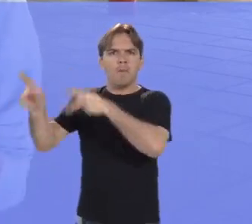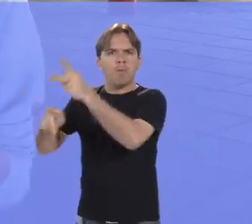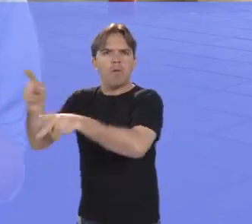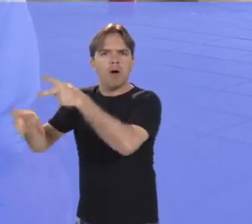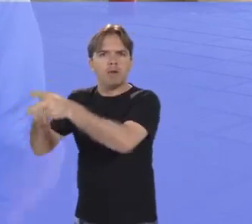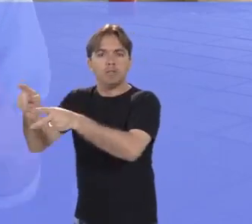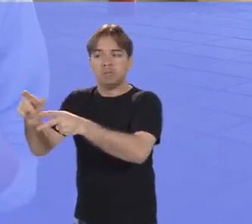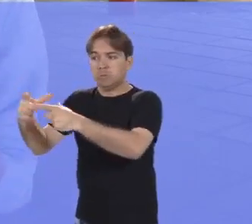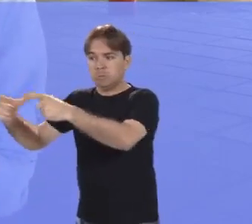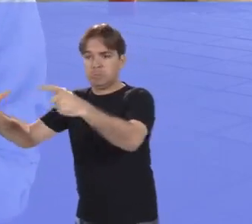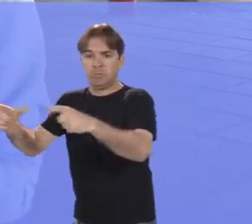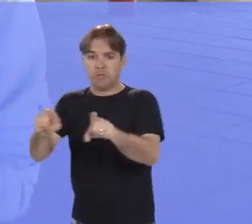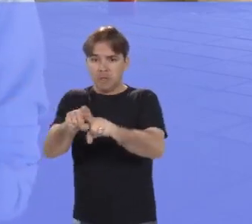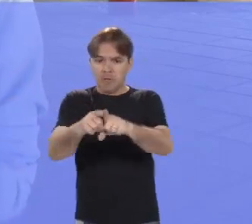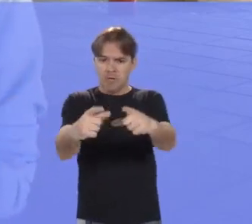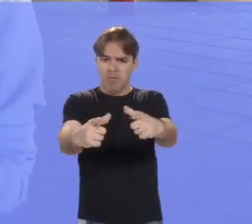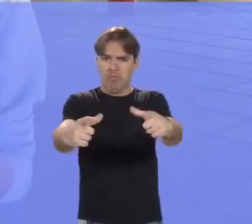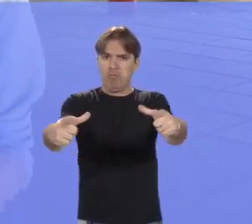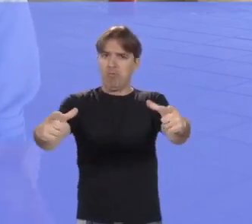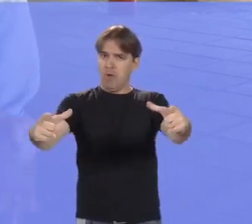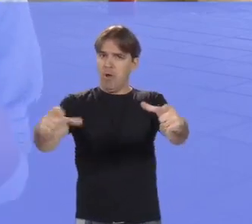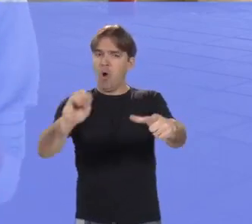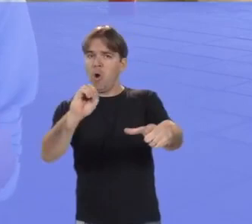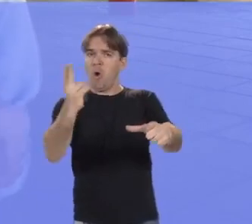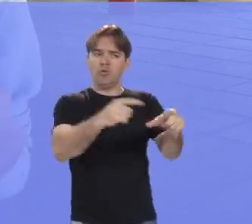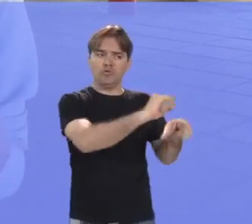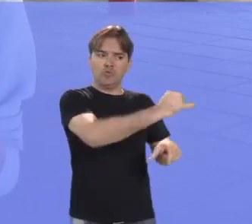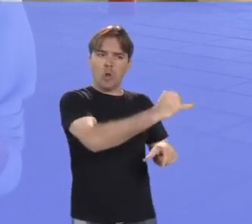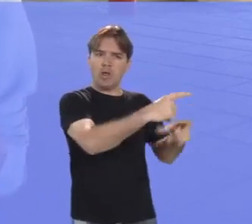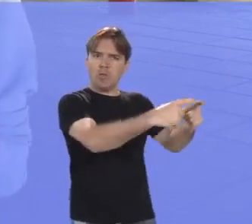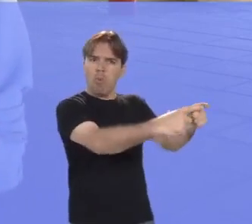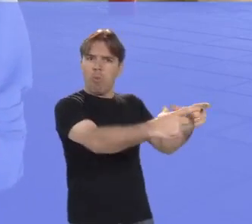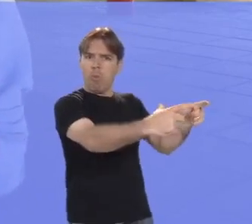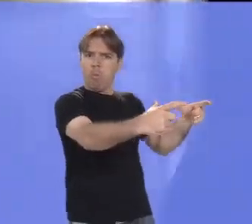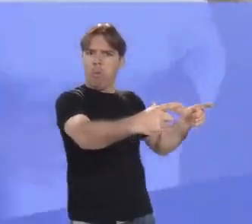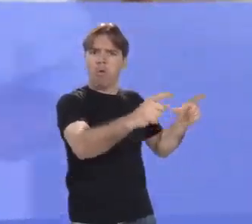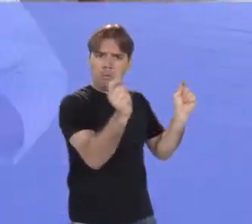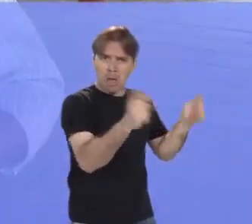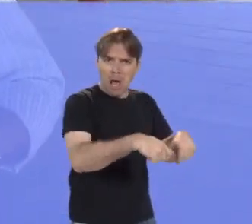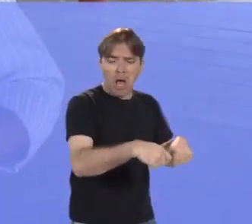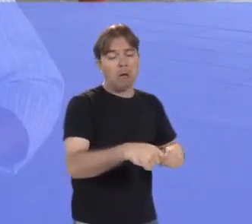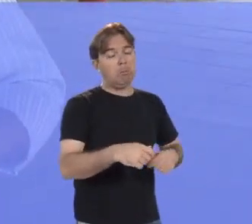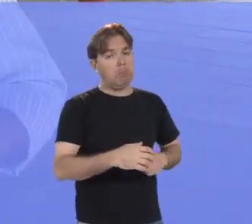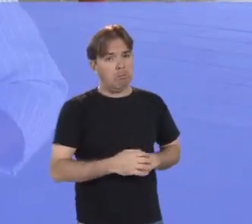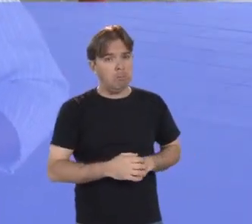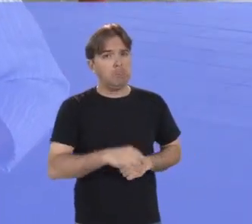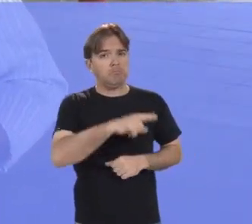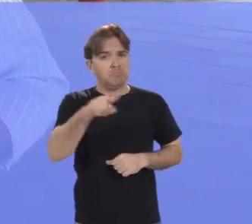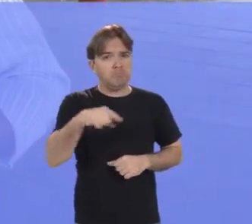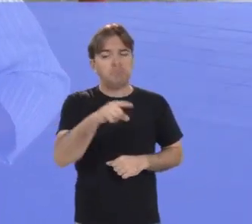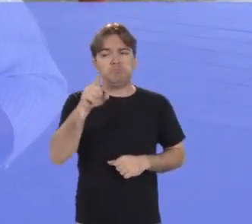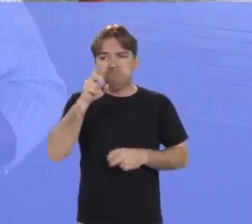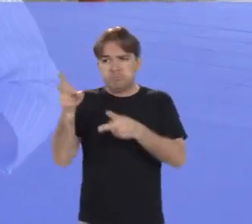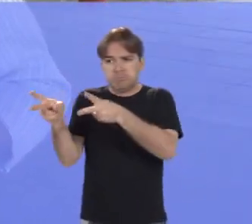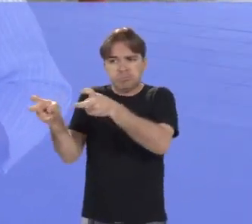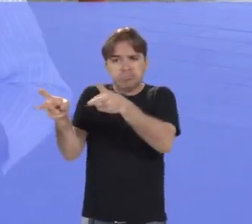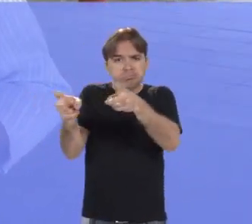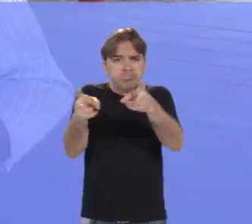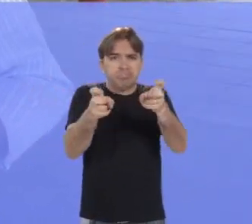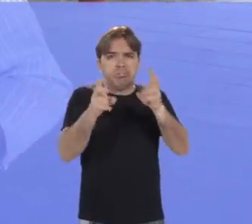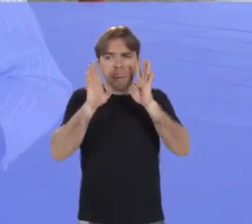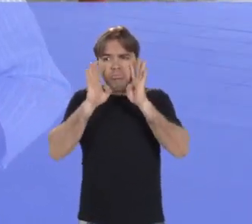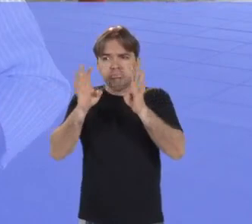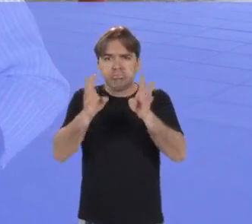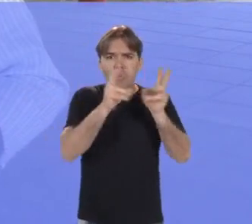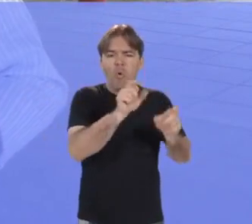dos Trucá, e da população geral de Juazeiro, que a gente fez, né, como grupo controle. O que nós estamos observando é que essas pessoas estão sob